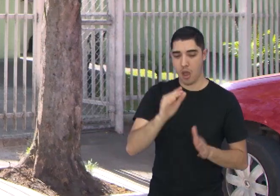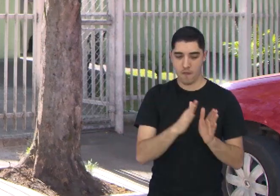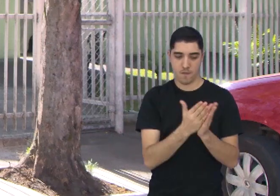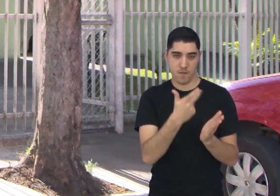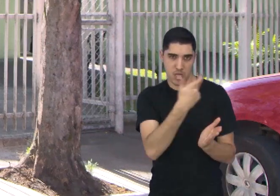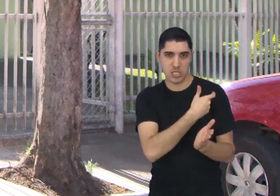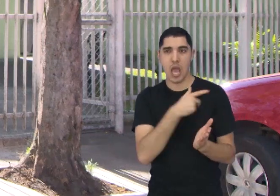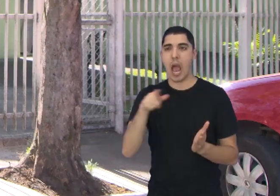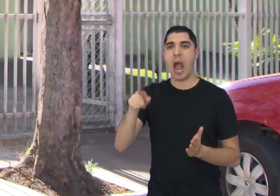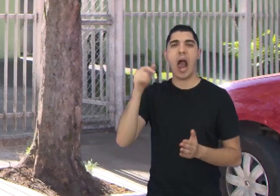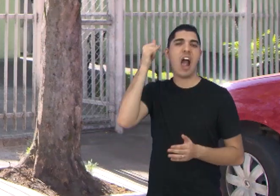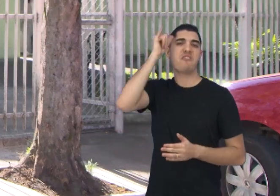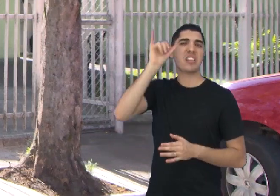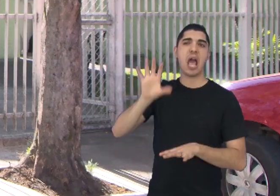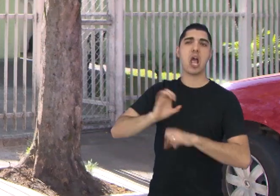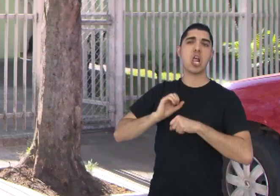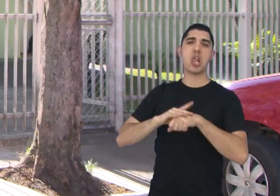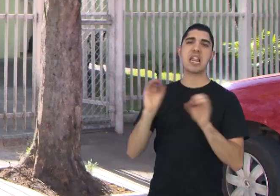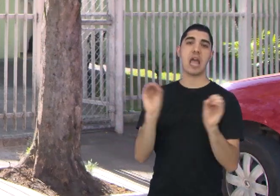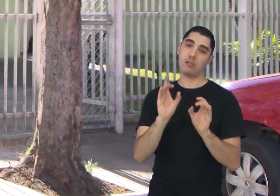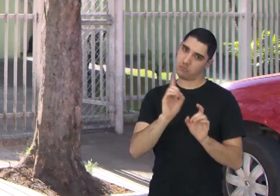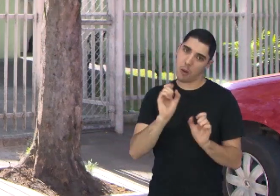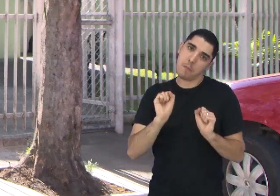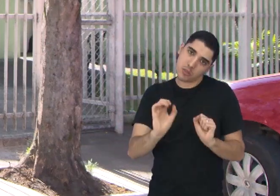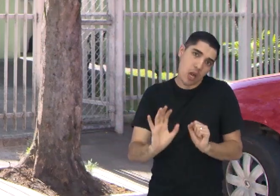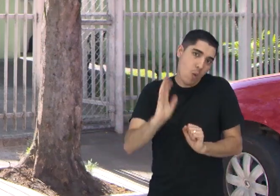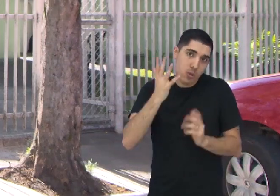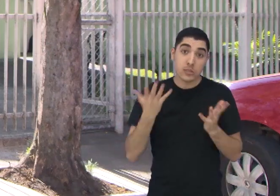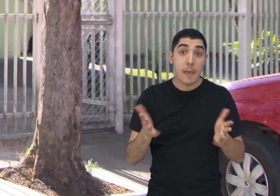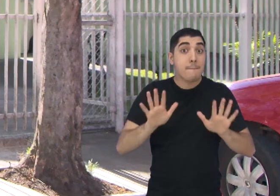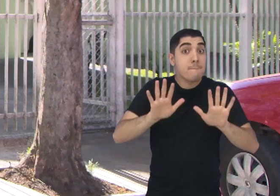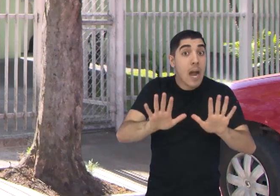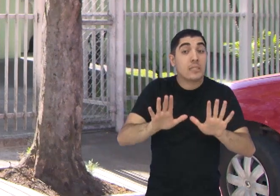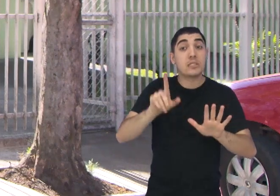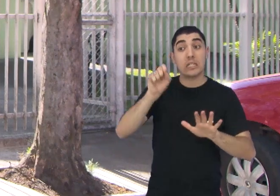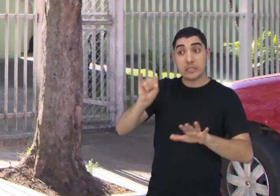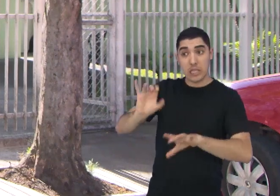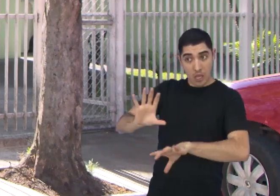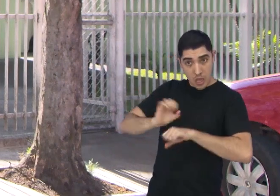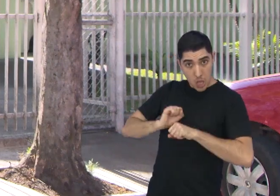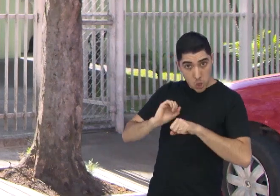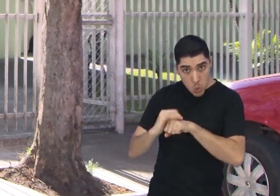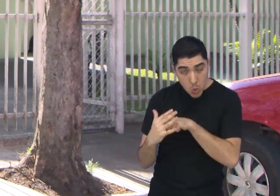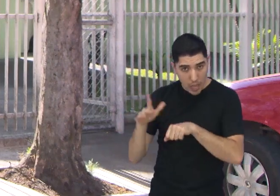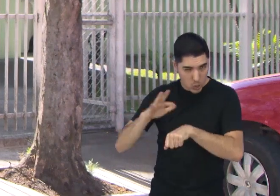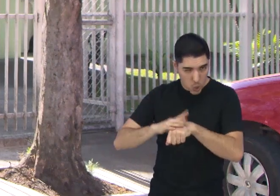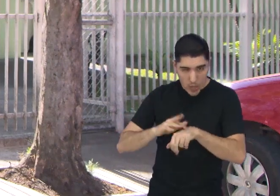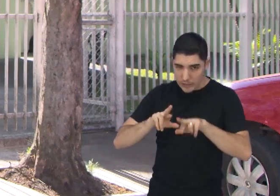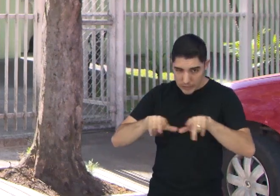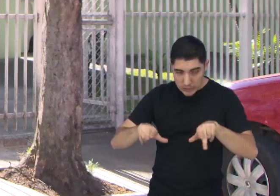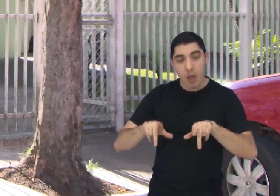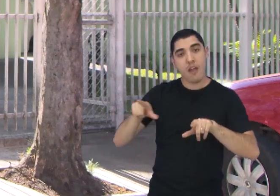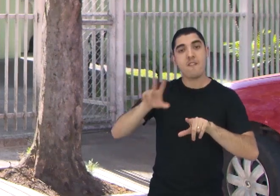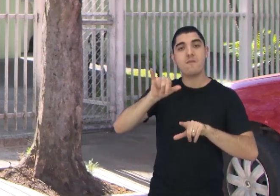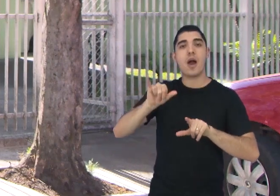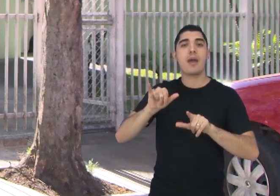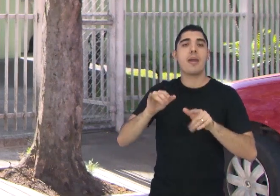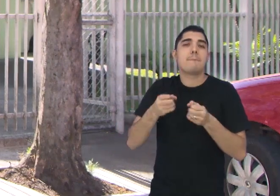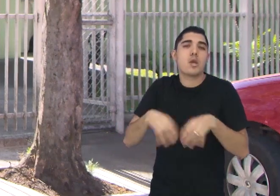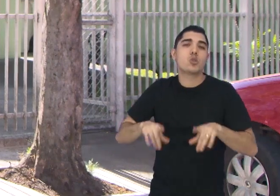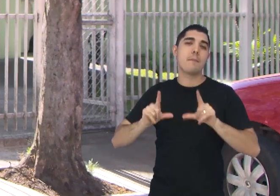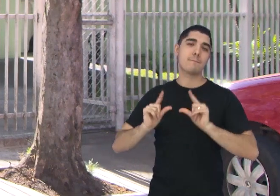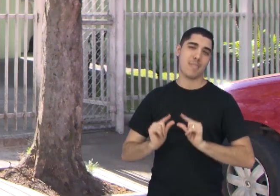contraia a doença, mas em caso de infecção, os sintomas serão bem mais brandos. A coordenadora de imunização e